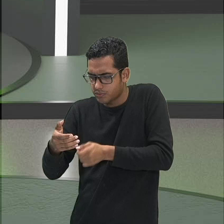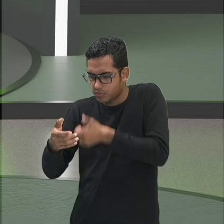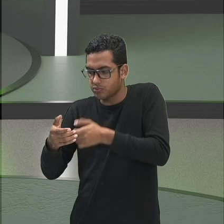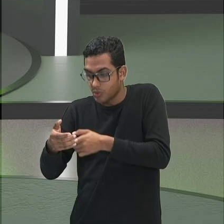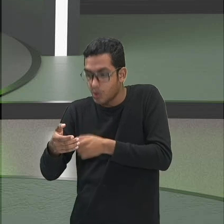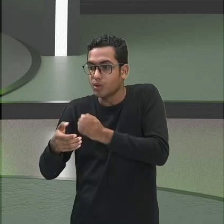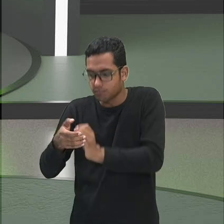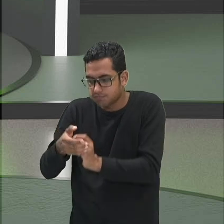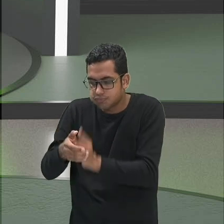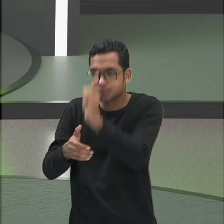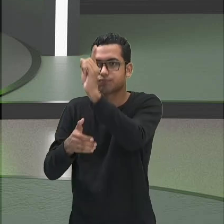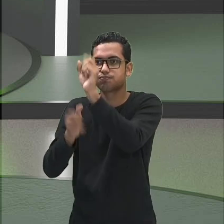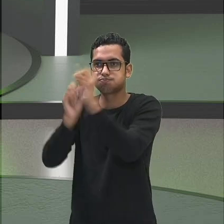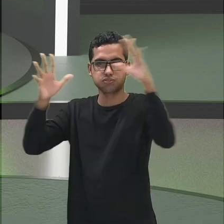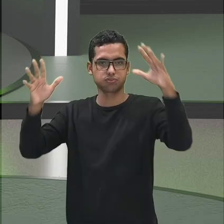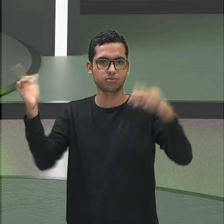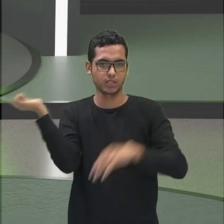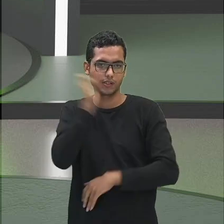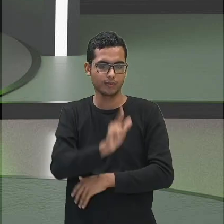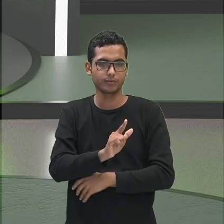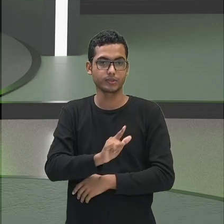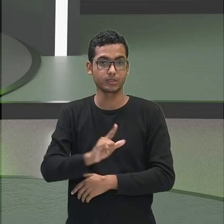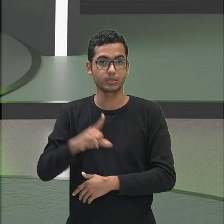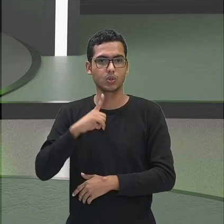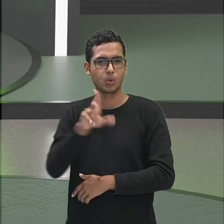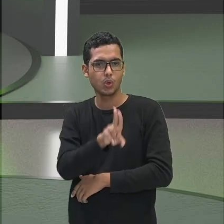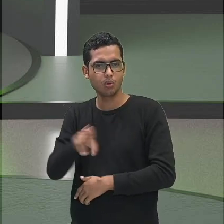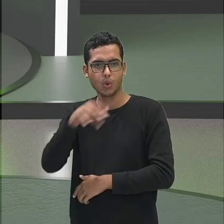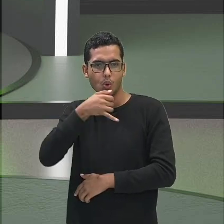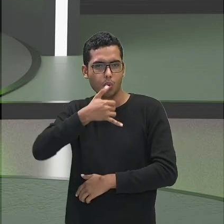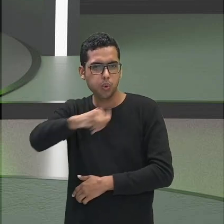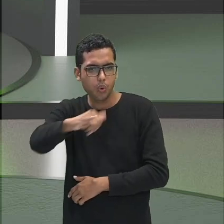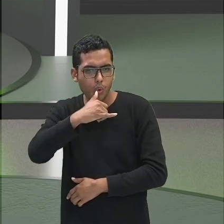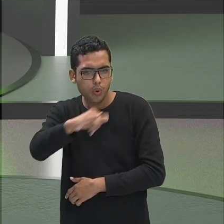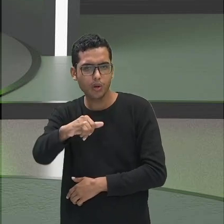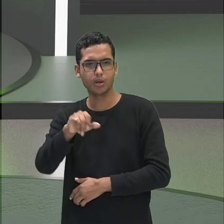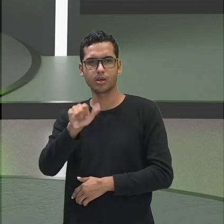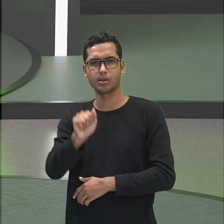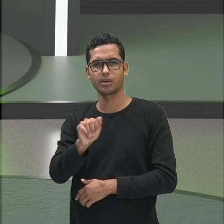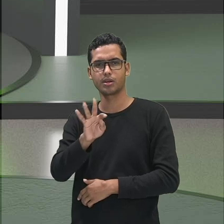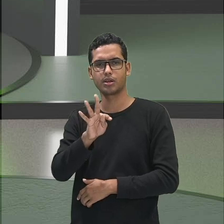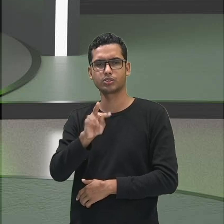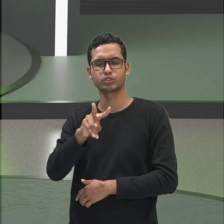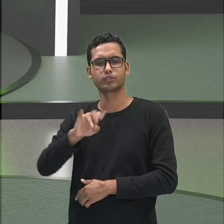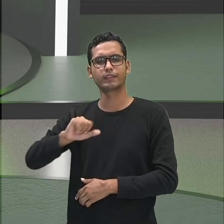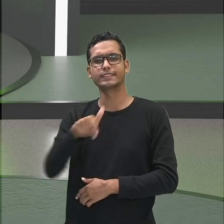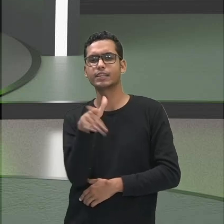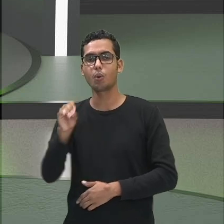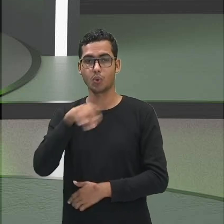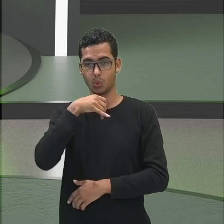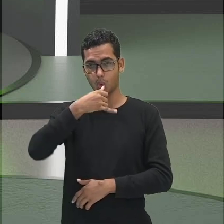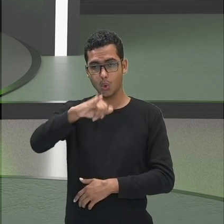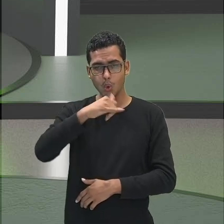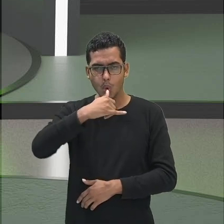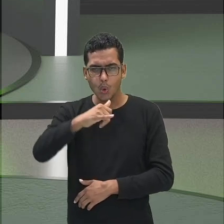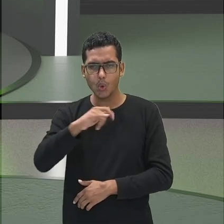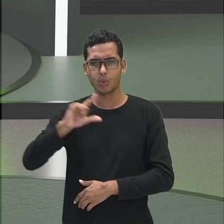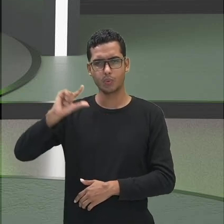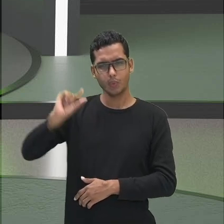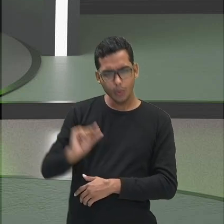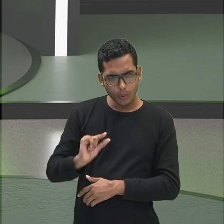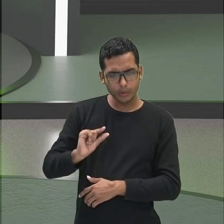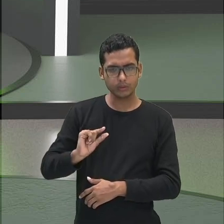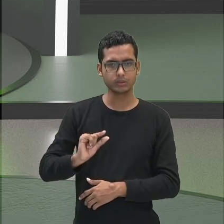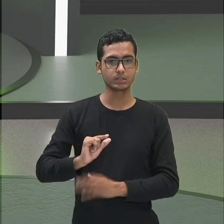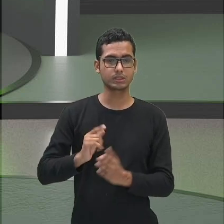A energia de ativação é uma energia mínima que a gente dá aos